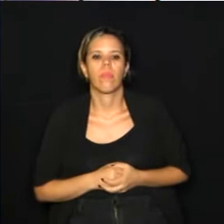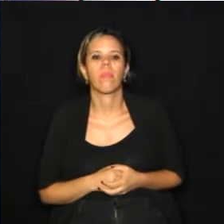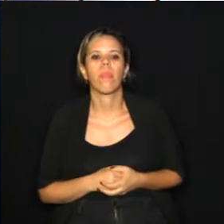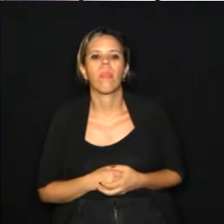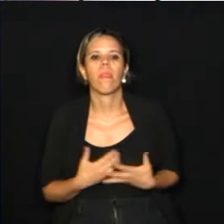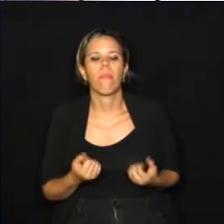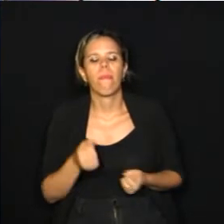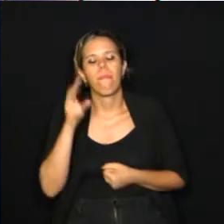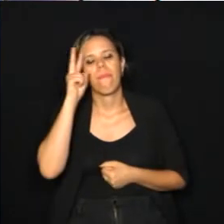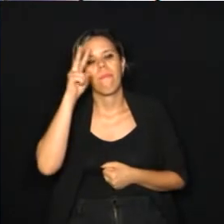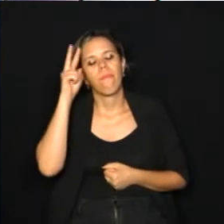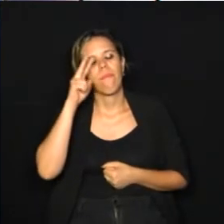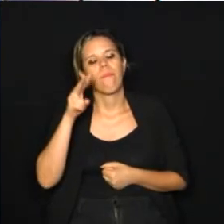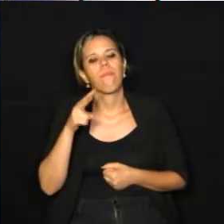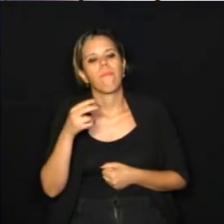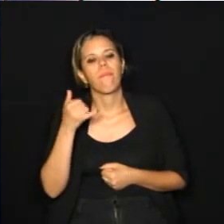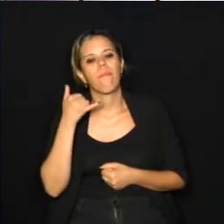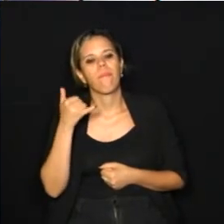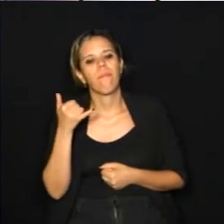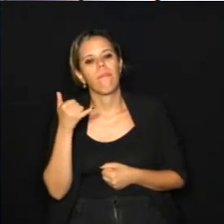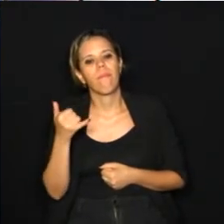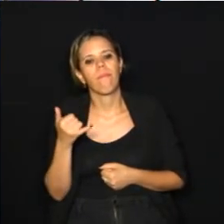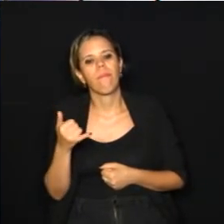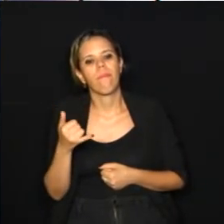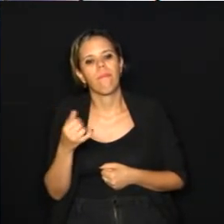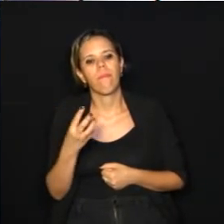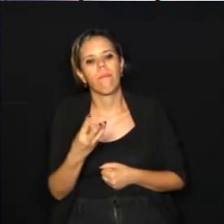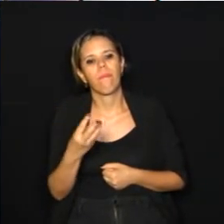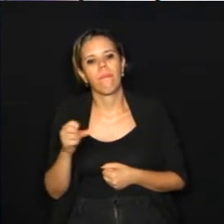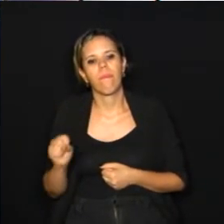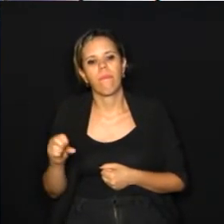vamos lembrar aqui do telefone para informações?